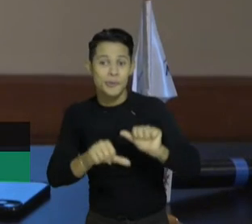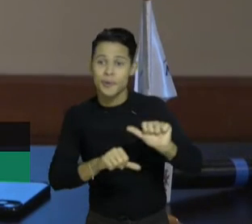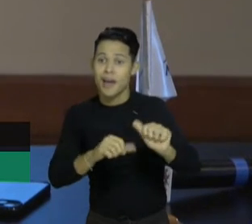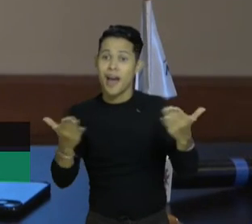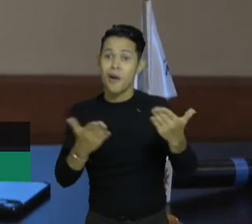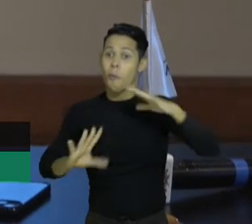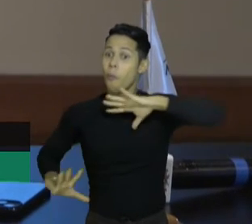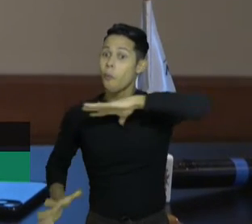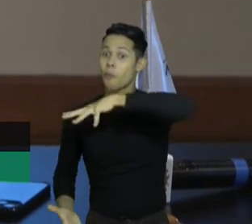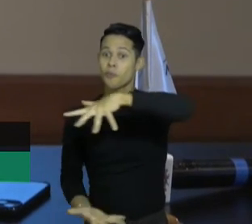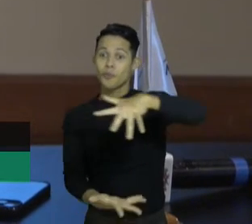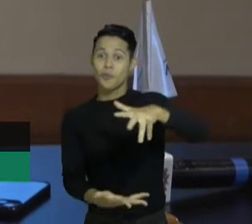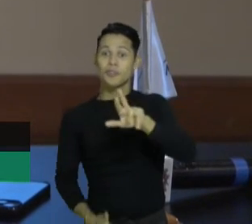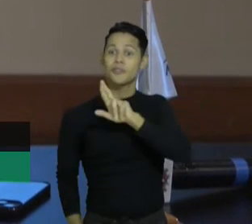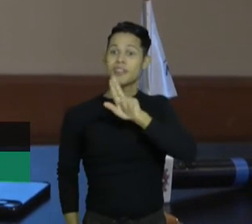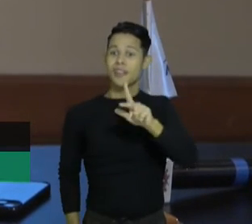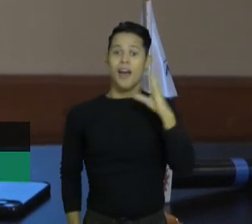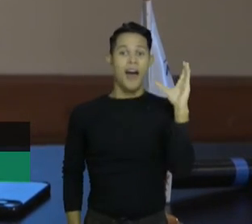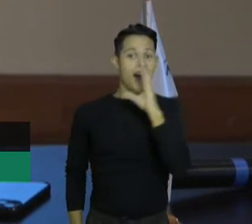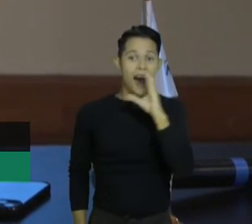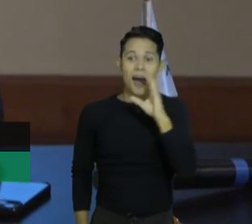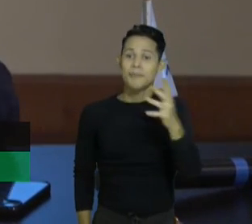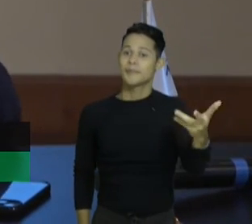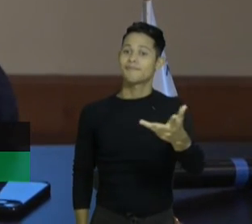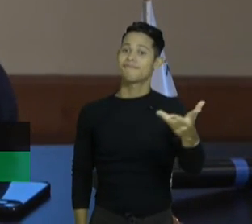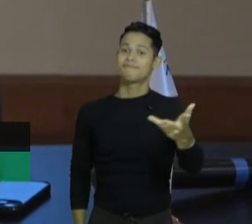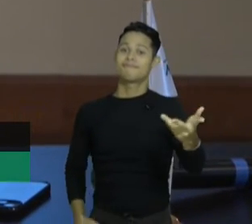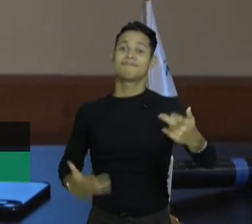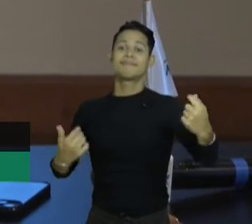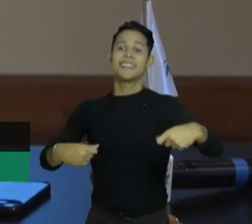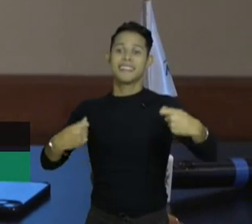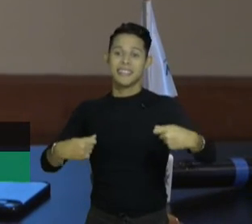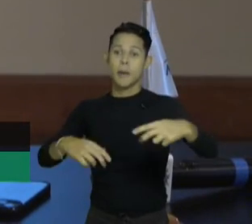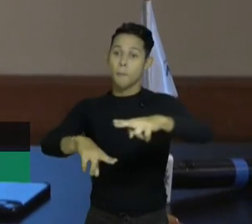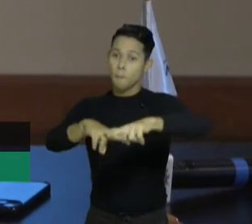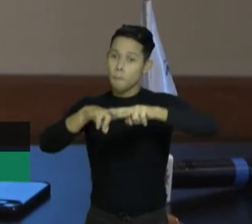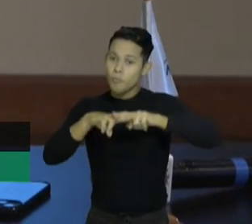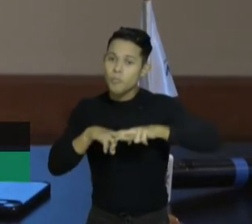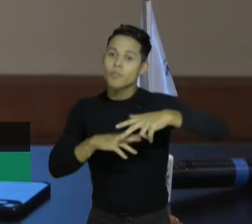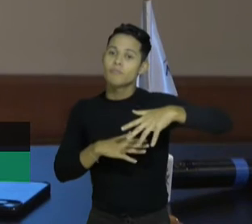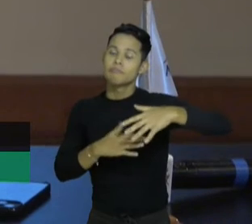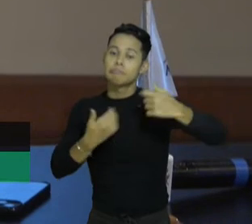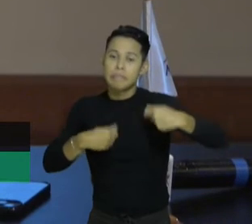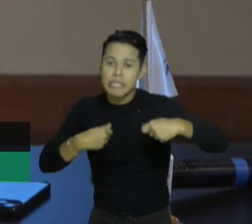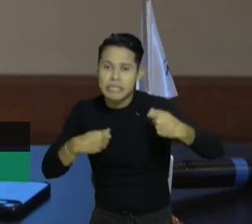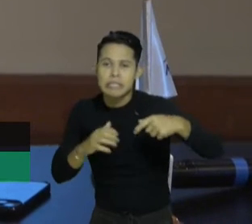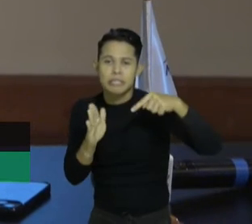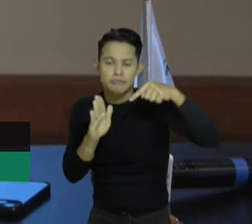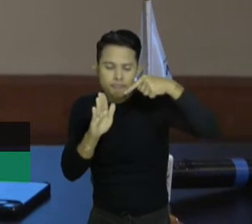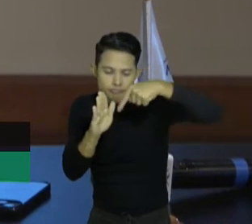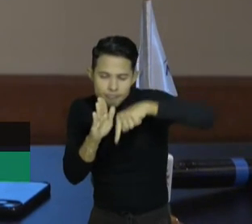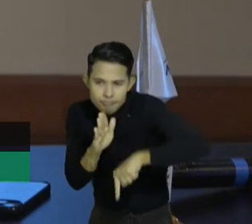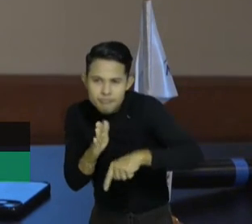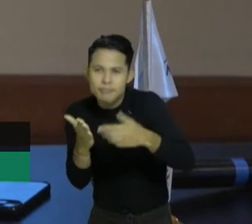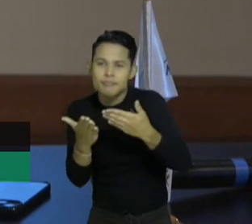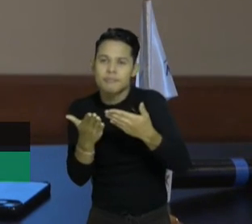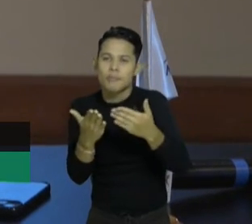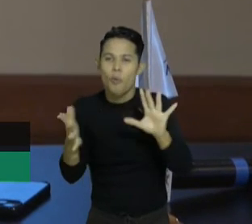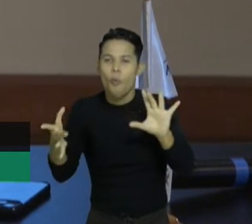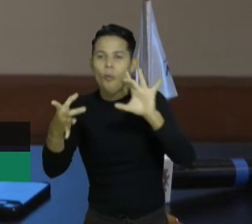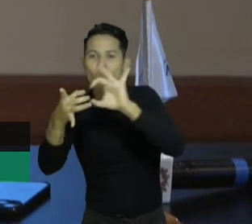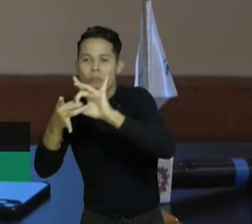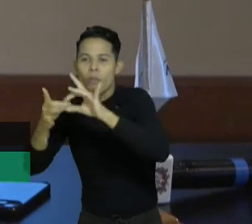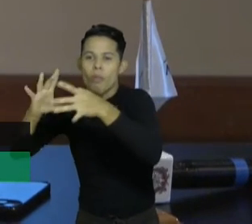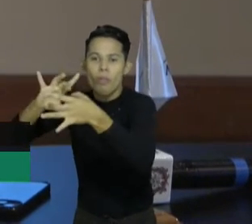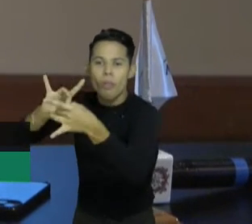agilidade e eu creio que a gente tem que aprofundar continuar aprofundando as relações econômicas